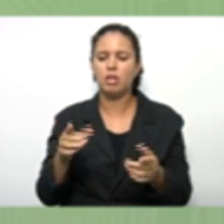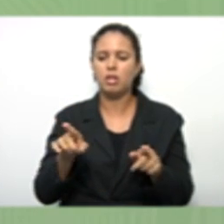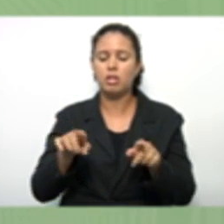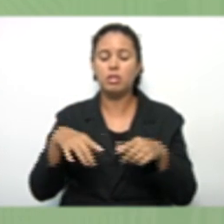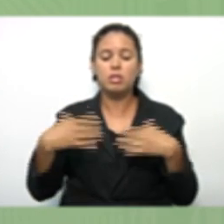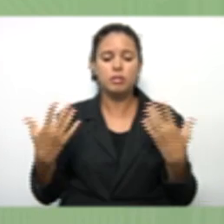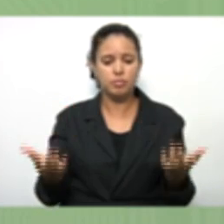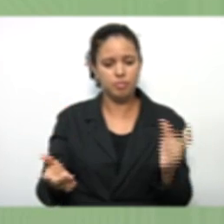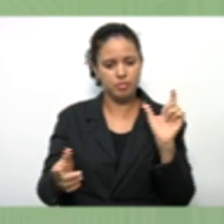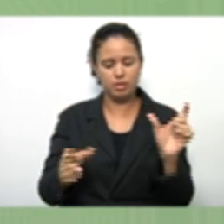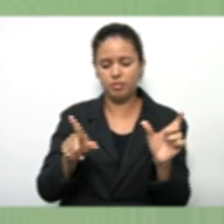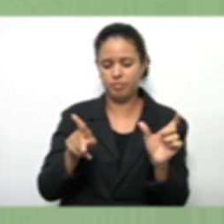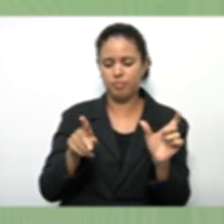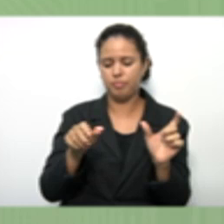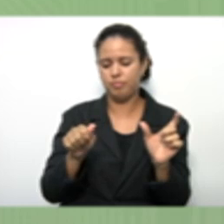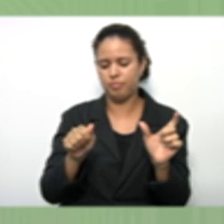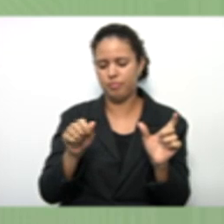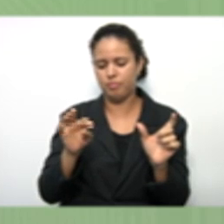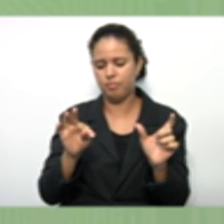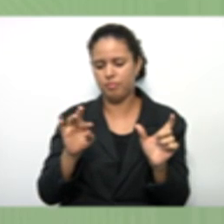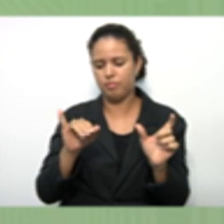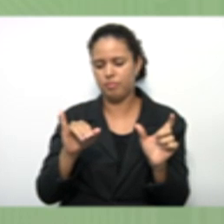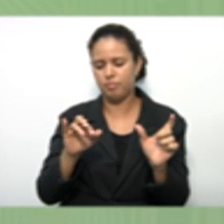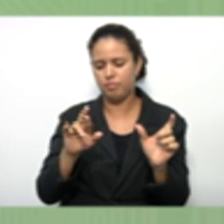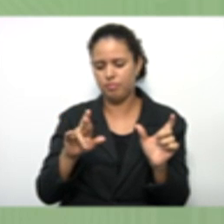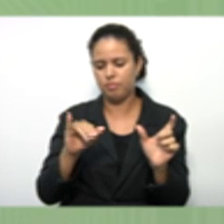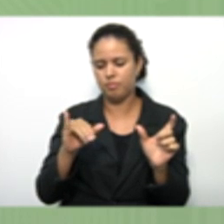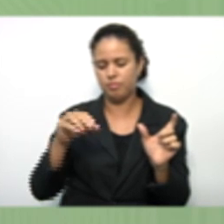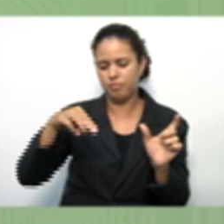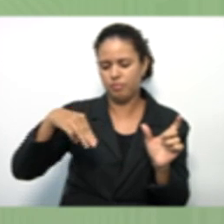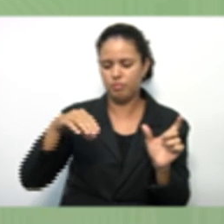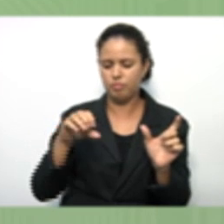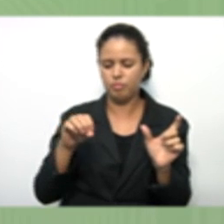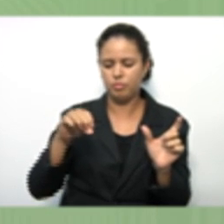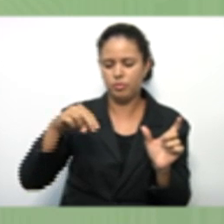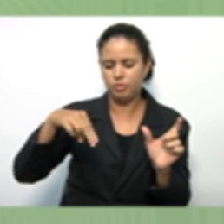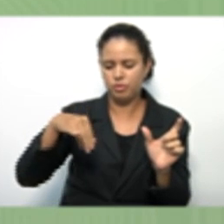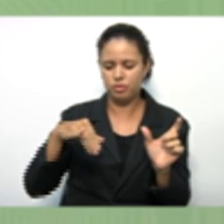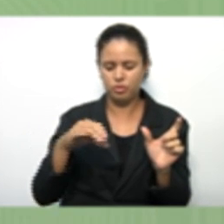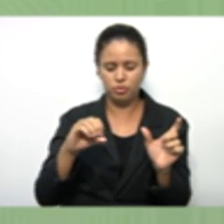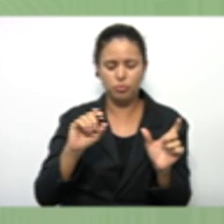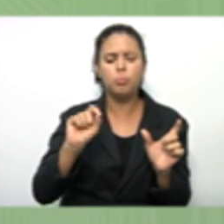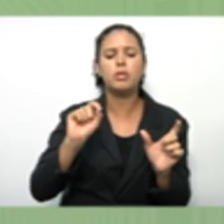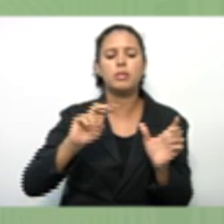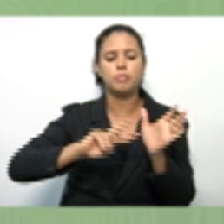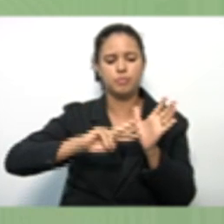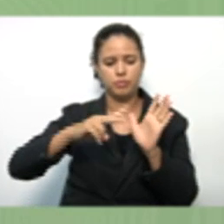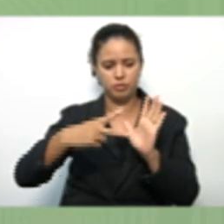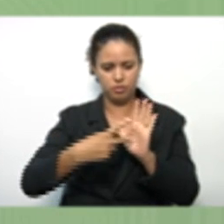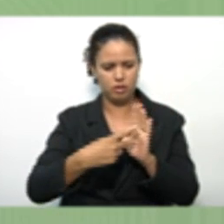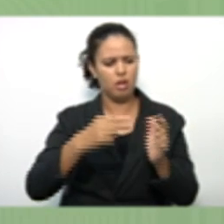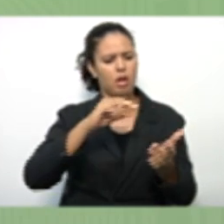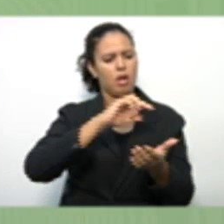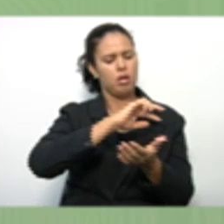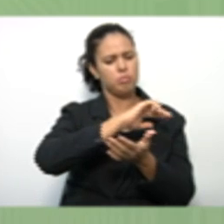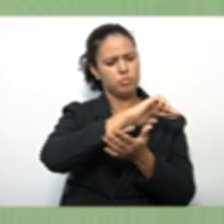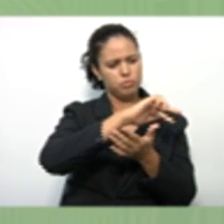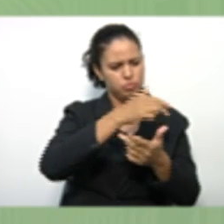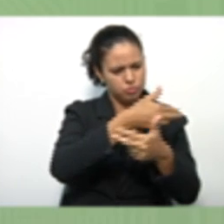nós devemos lembrar dos bens dele, né, dos direitos e também das dívidas, das